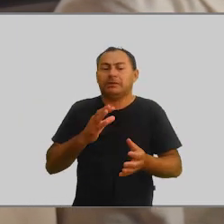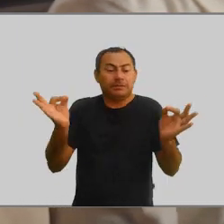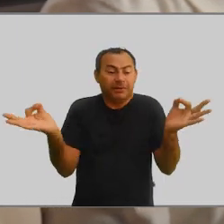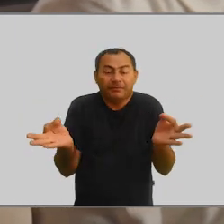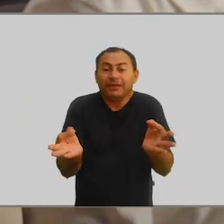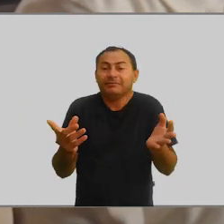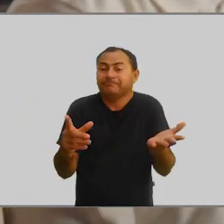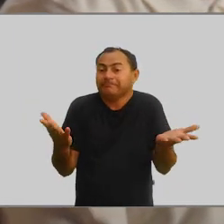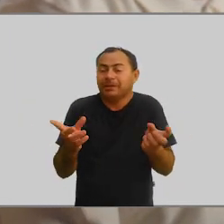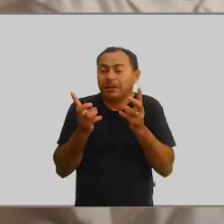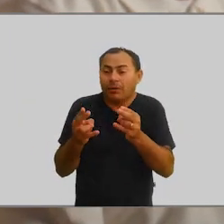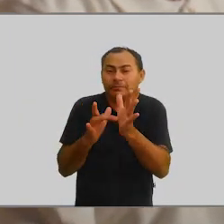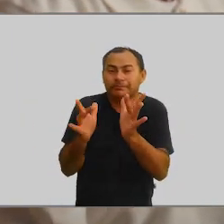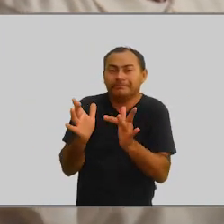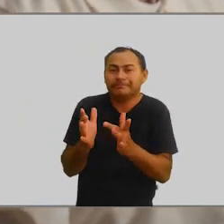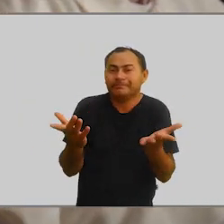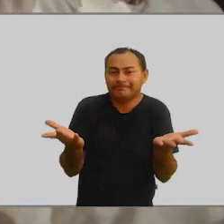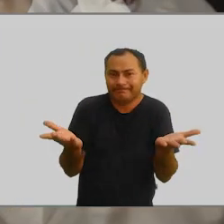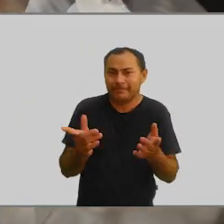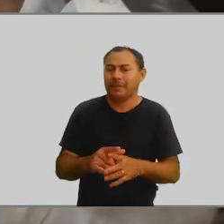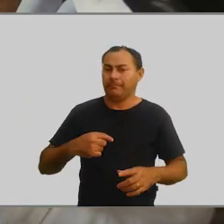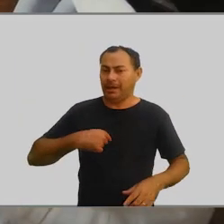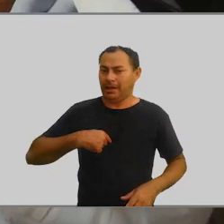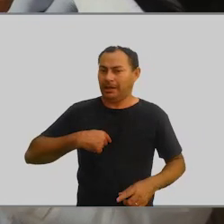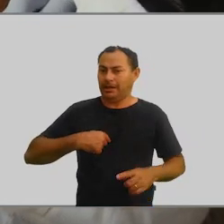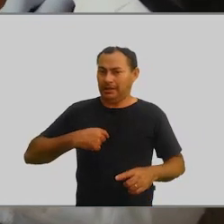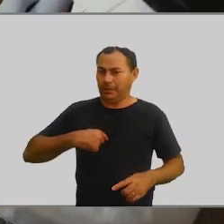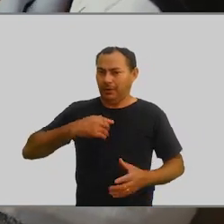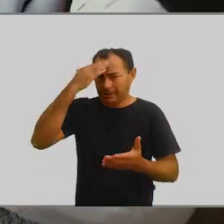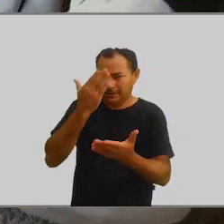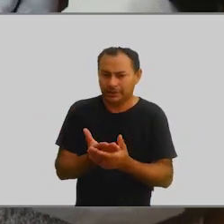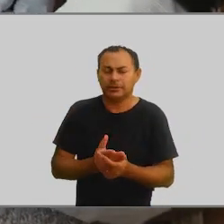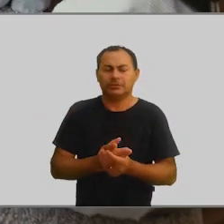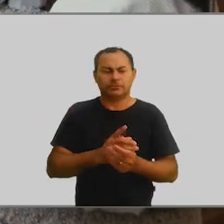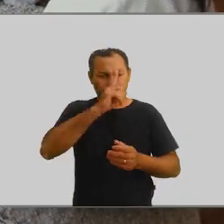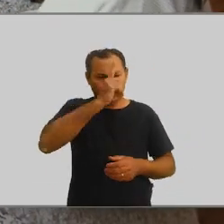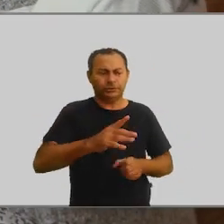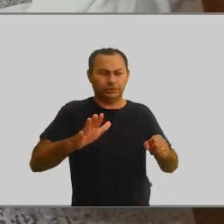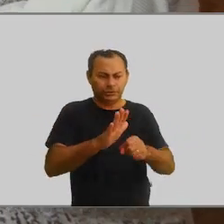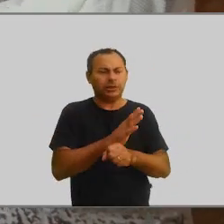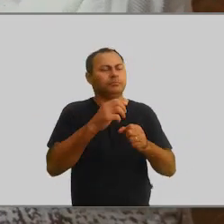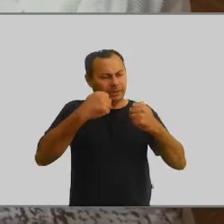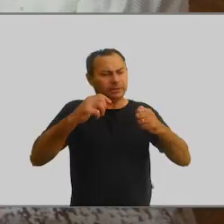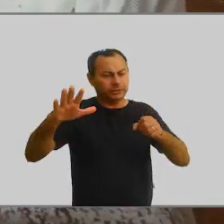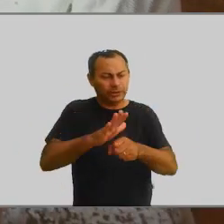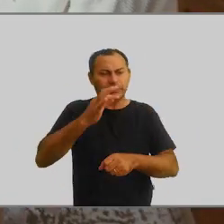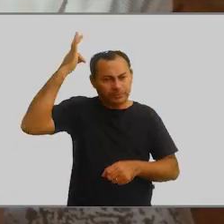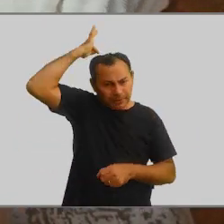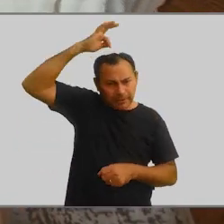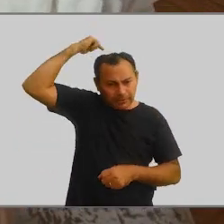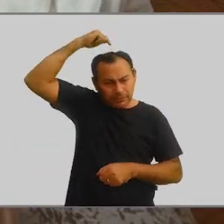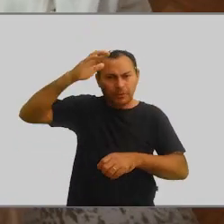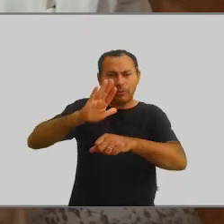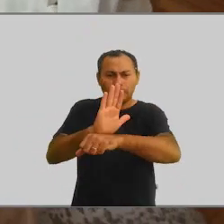seríamos perfeitos, como Jesus. Mas eu creio que recebemos a ordem de sermos cheios do Espírito, controlados